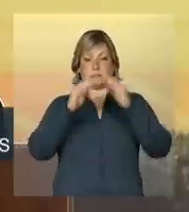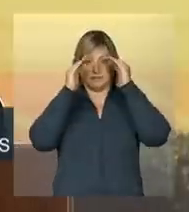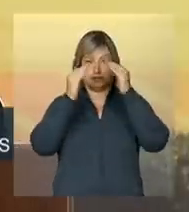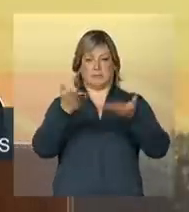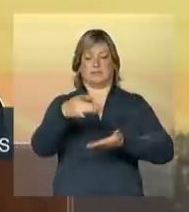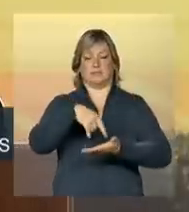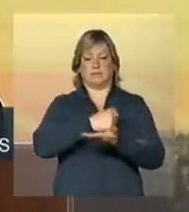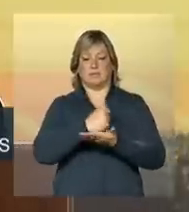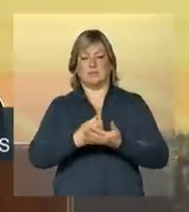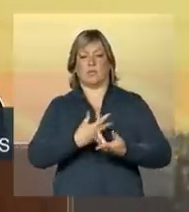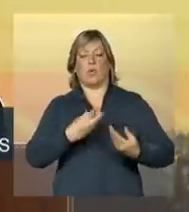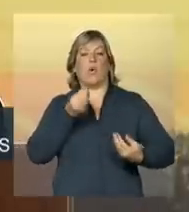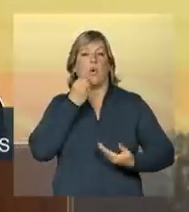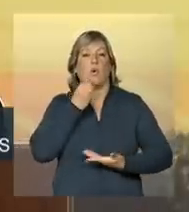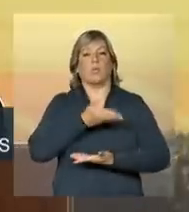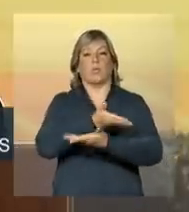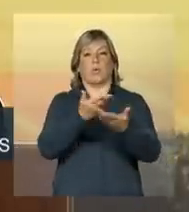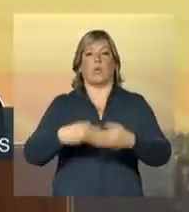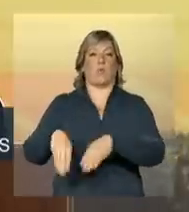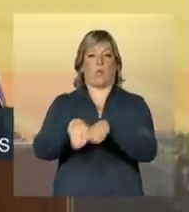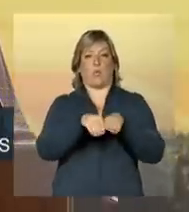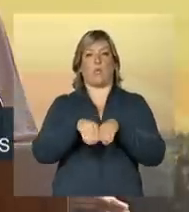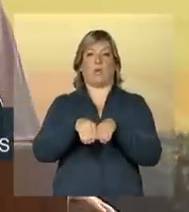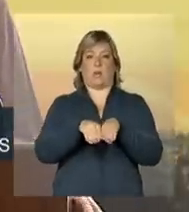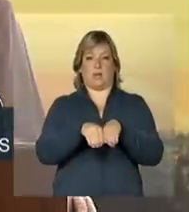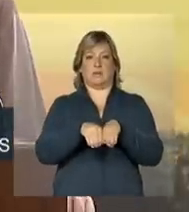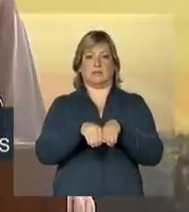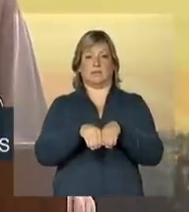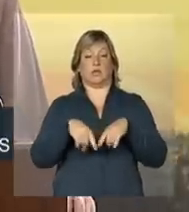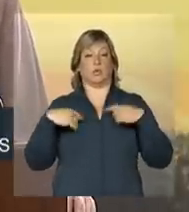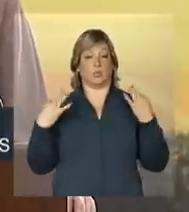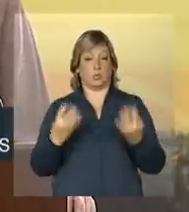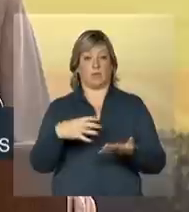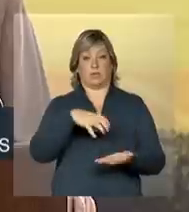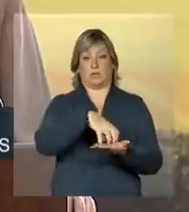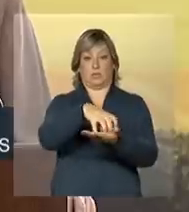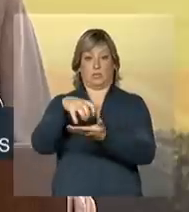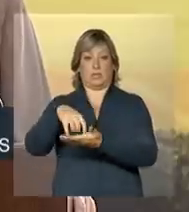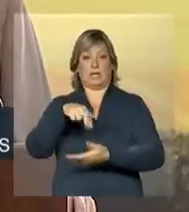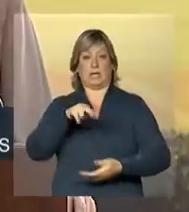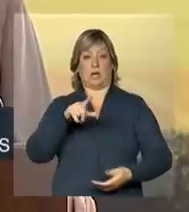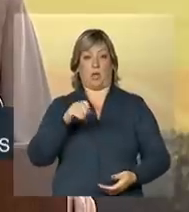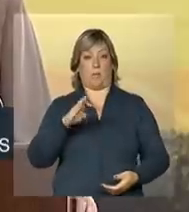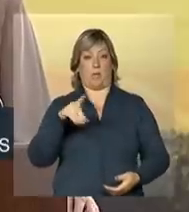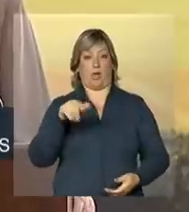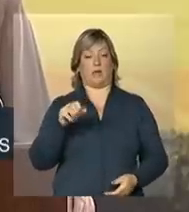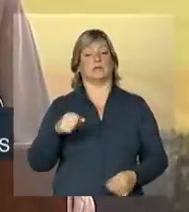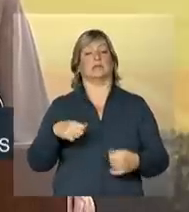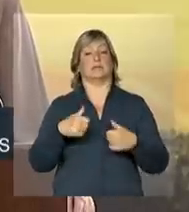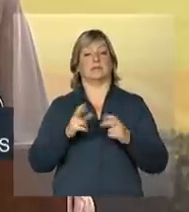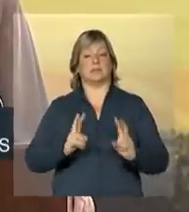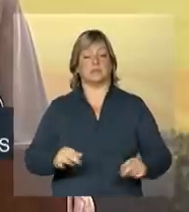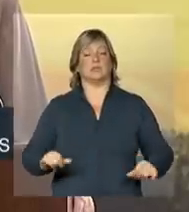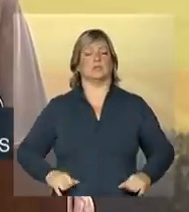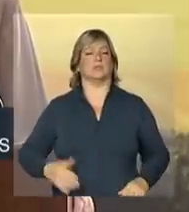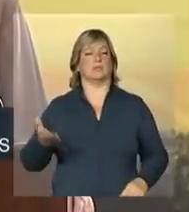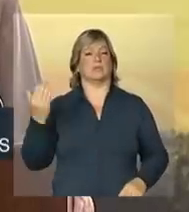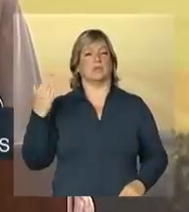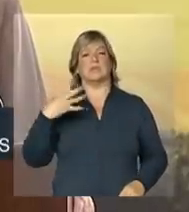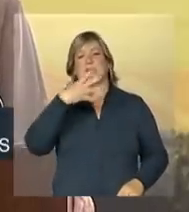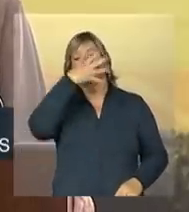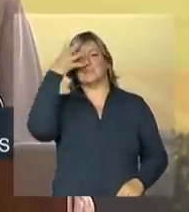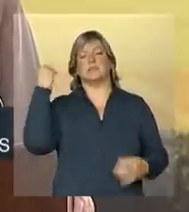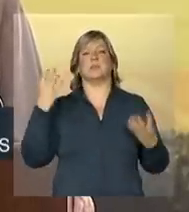igualdade de oportunidades as Comunidades Quilombolas ficaram esquecidas Sem dúvida por muito tempo no